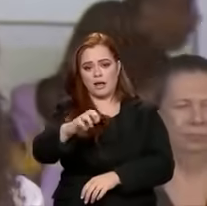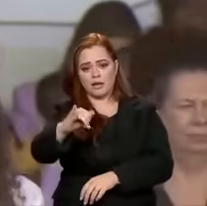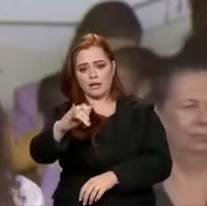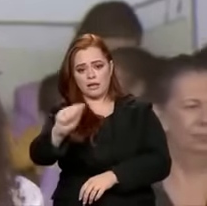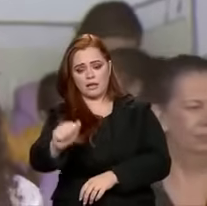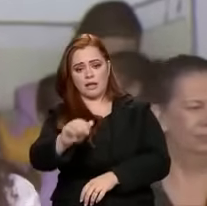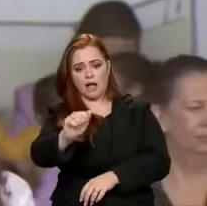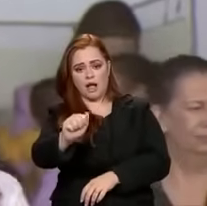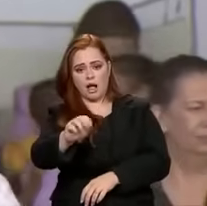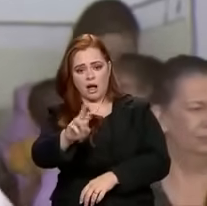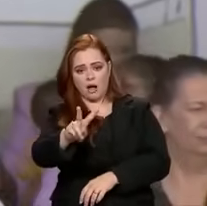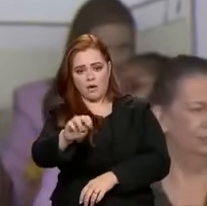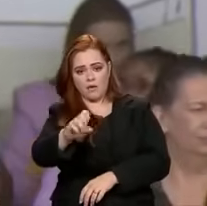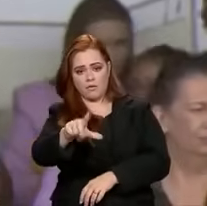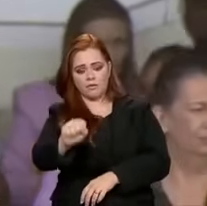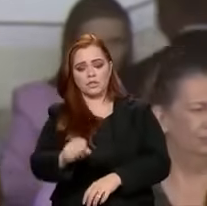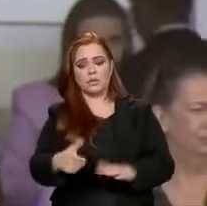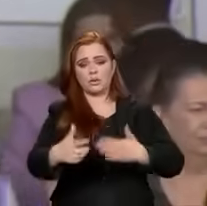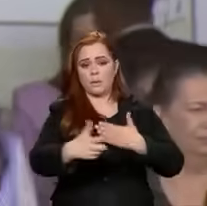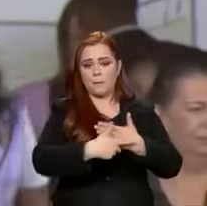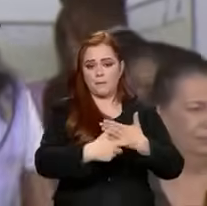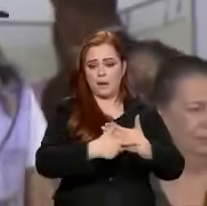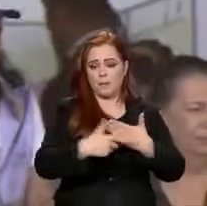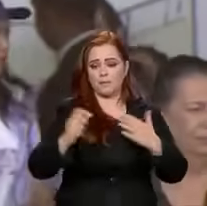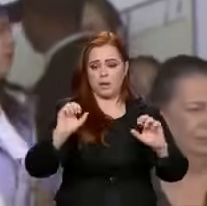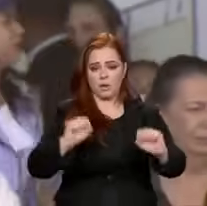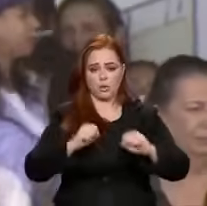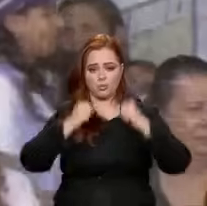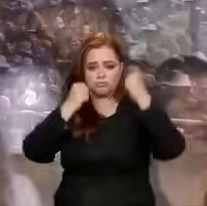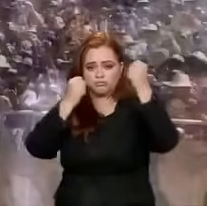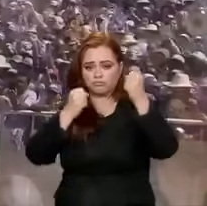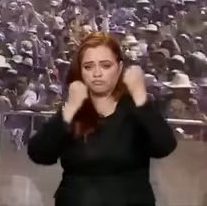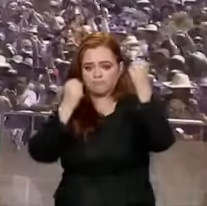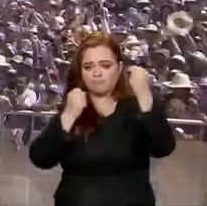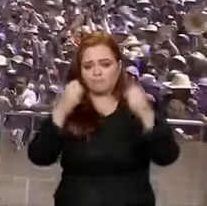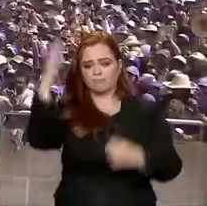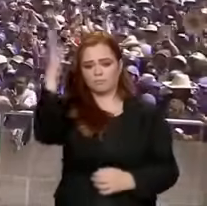dos heróis e das heroínas do Brasil